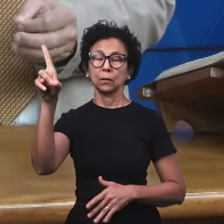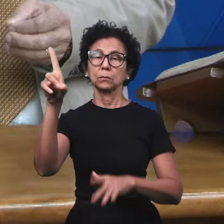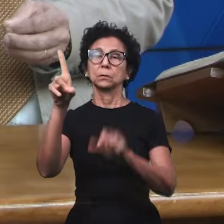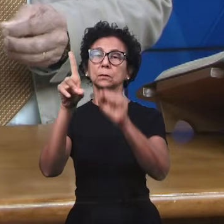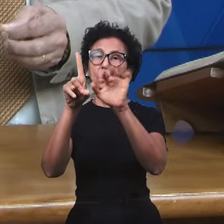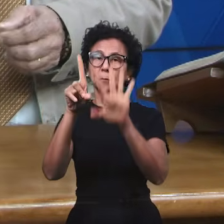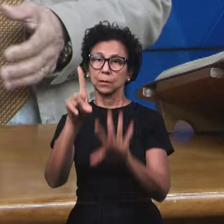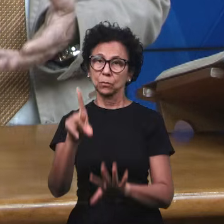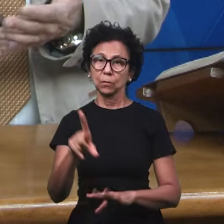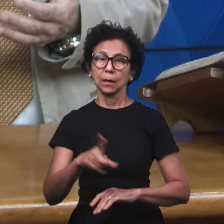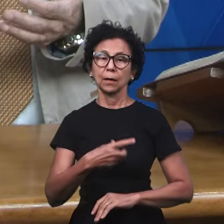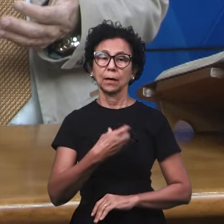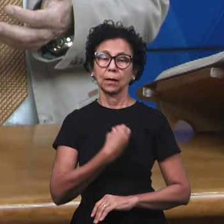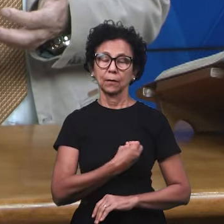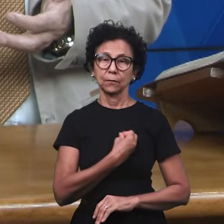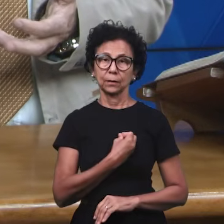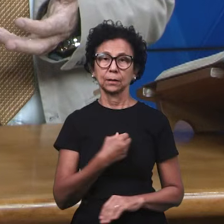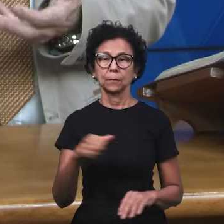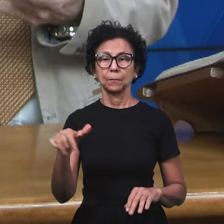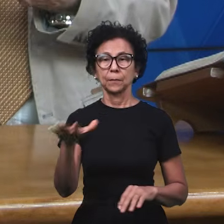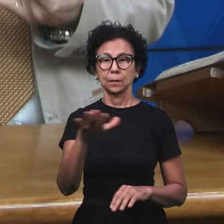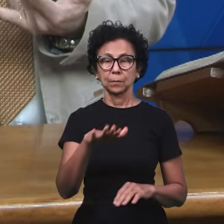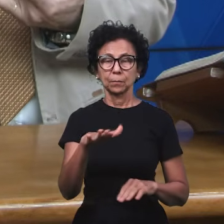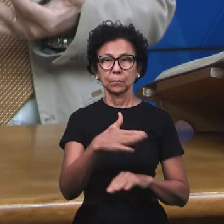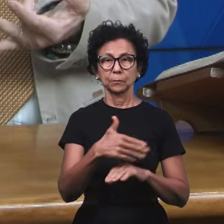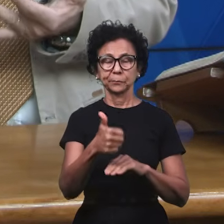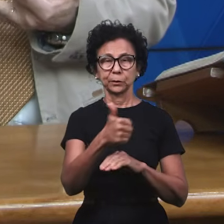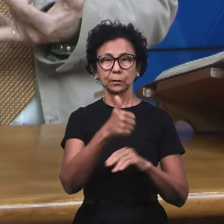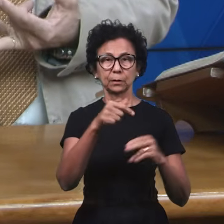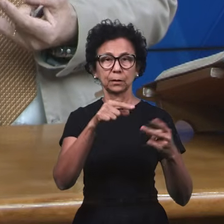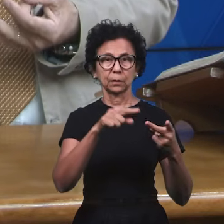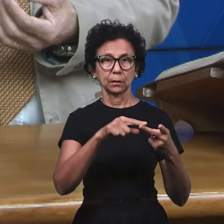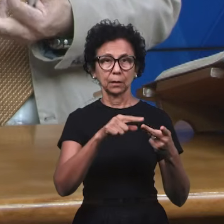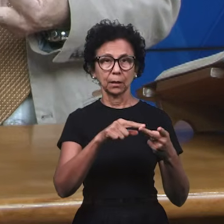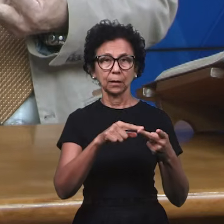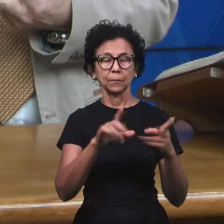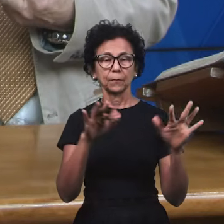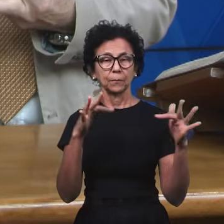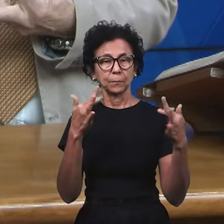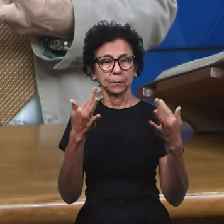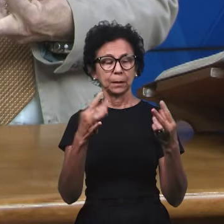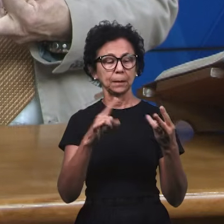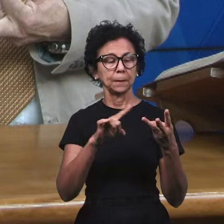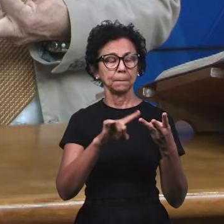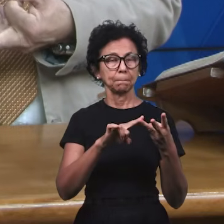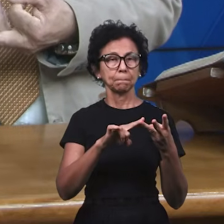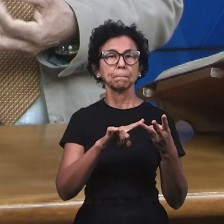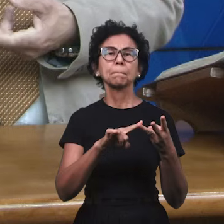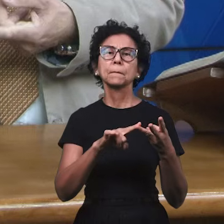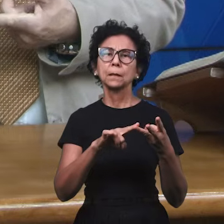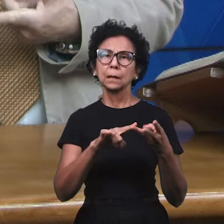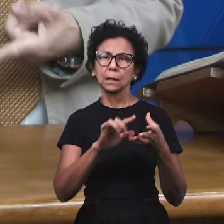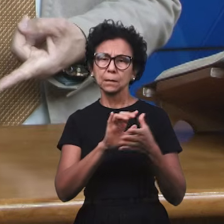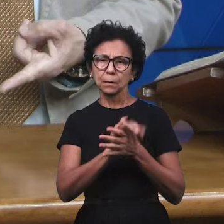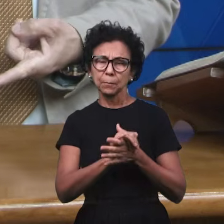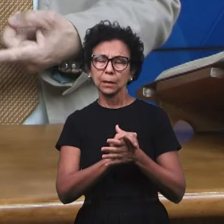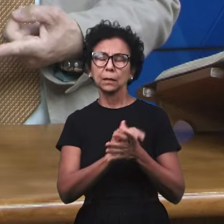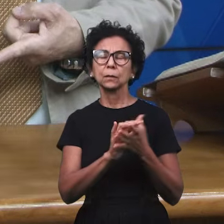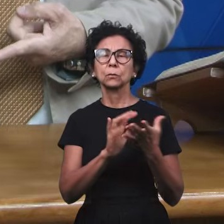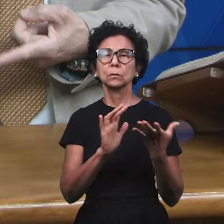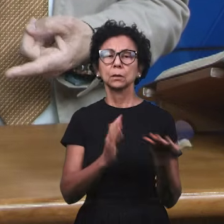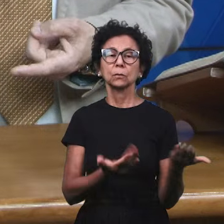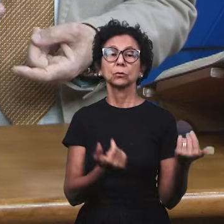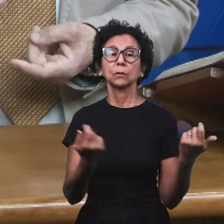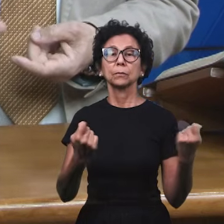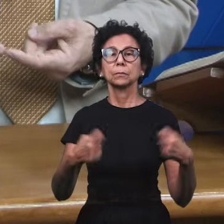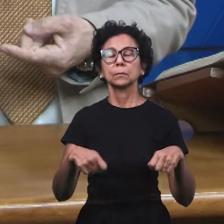da vida do jovem. É na vida profissional, é na vida da constituição do lar, é na vida familiar. O jovem